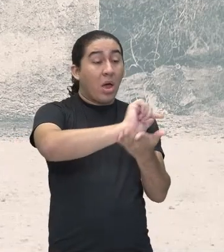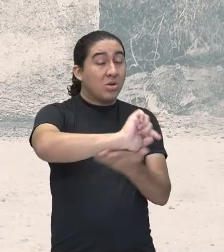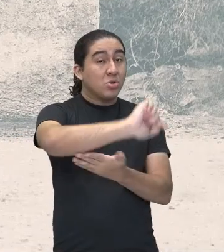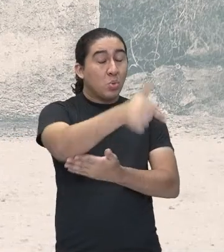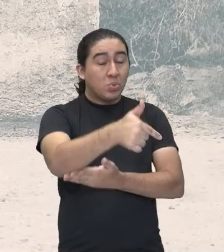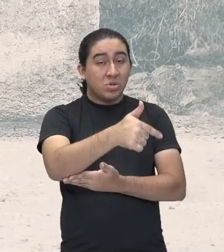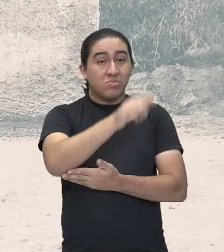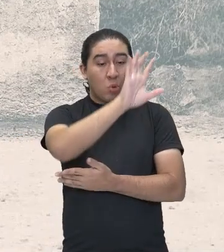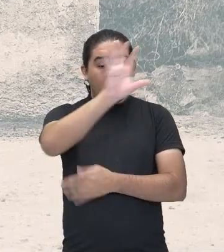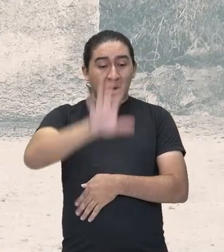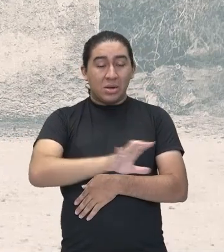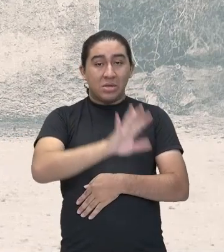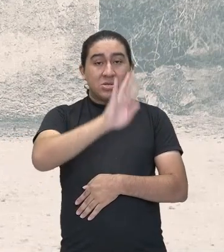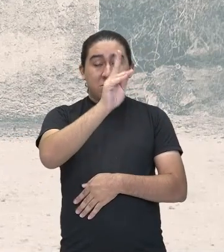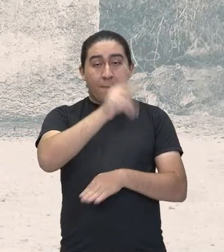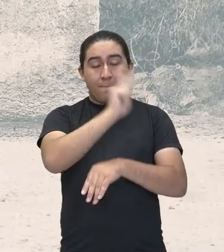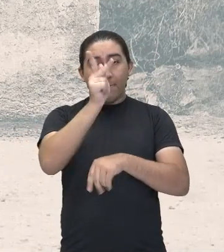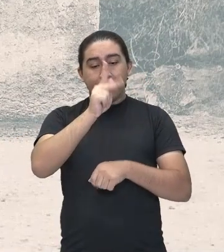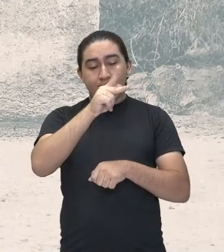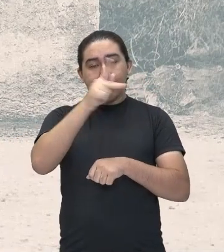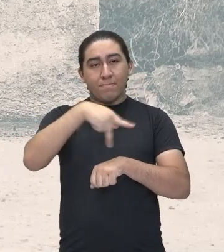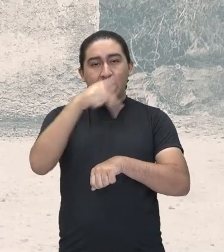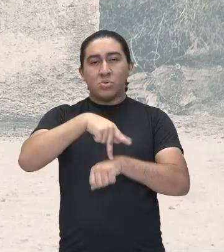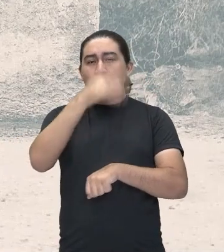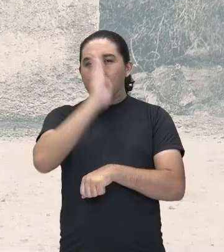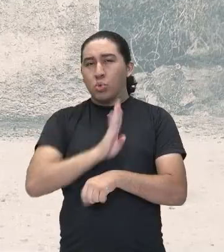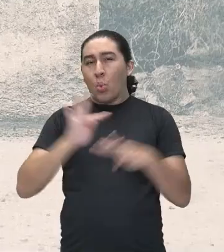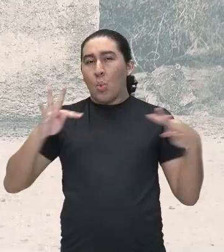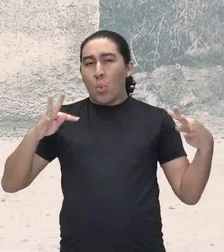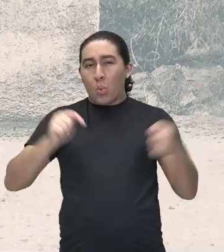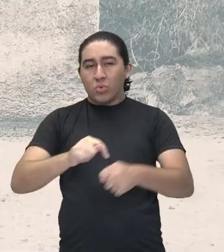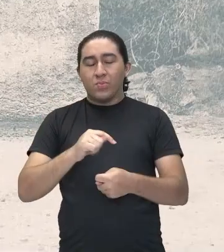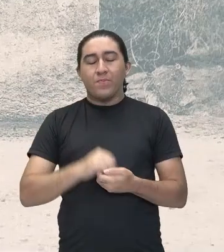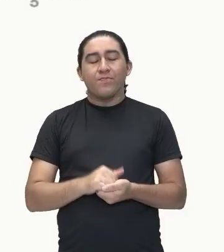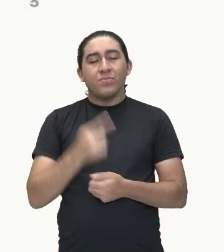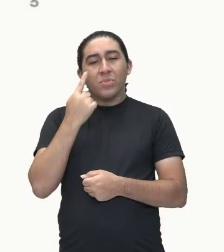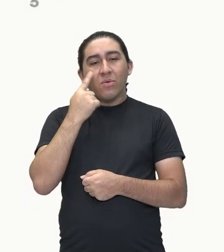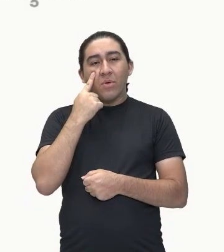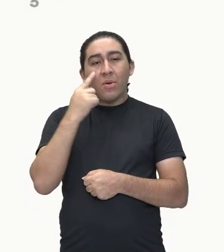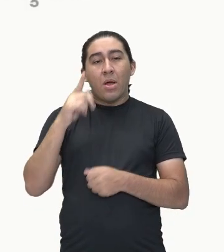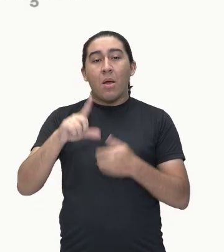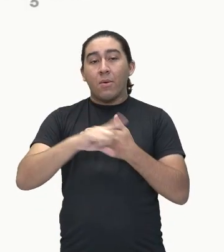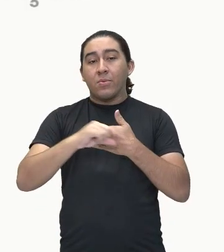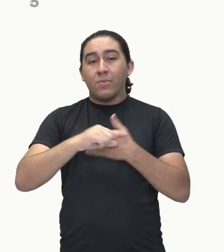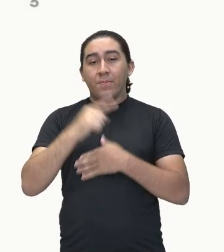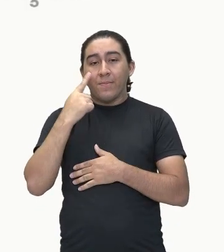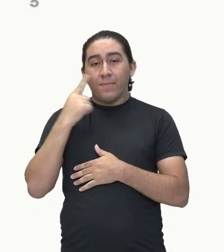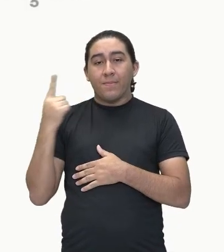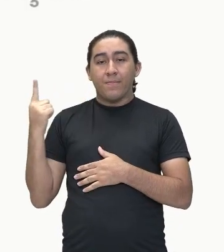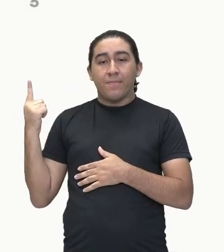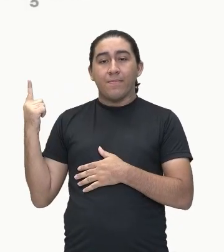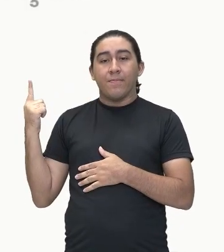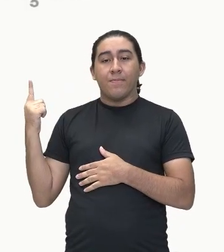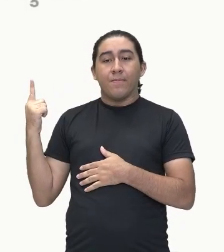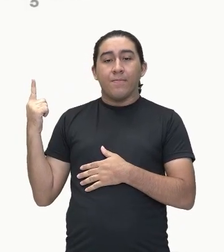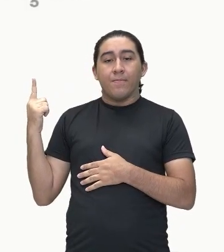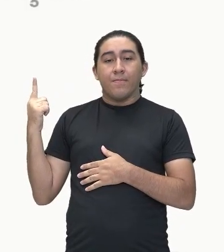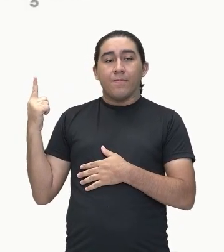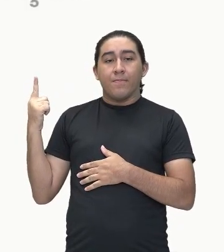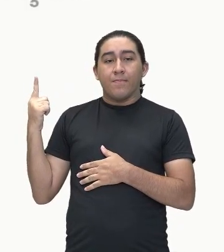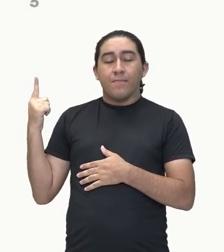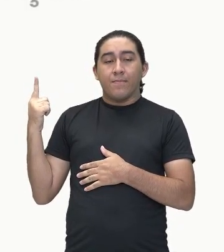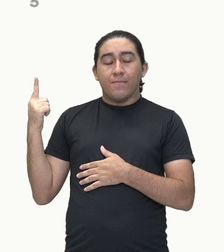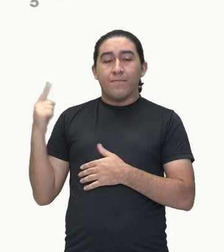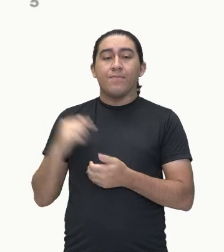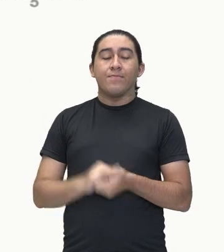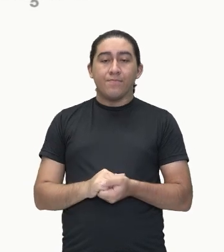Vamos compreender bem Monteiro Lobato e sua produção? Colocando aí para vocês o nosso texto. Olha só. José Bento